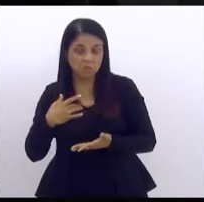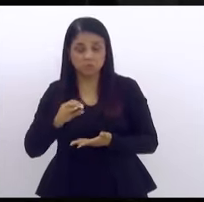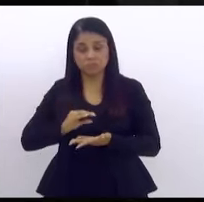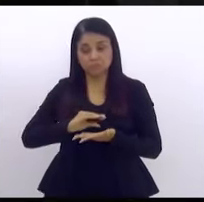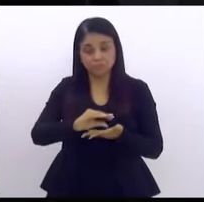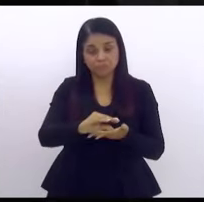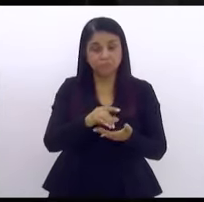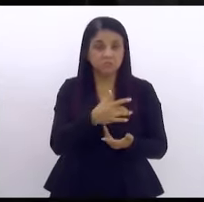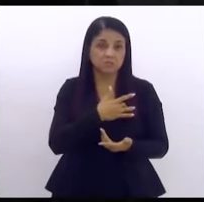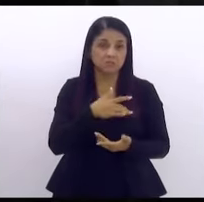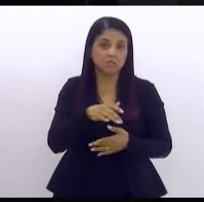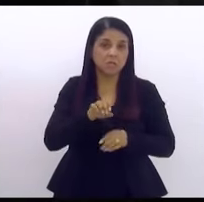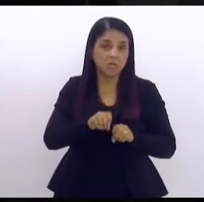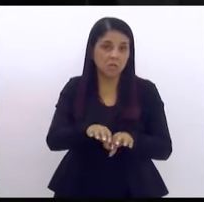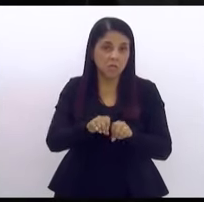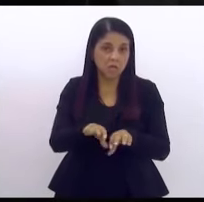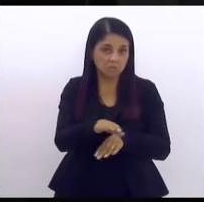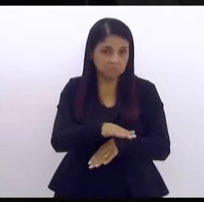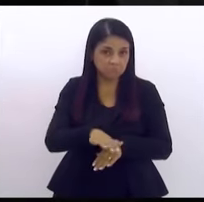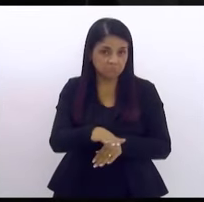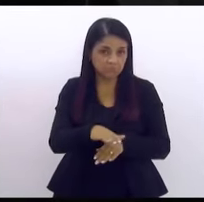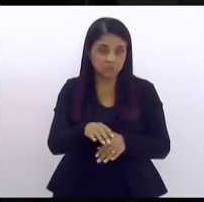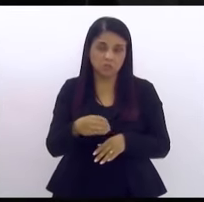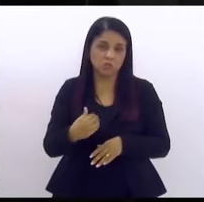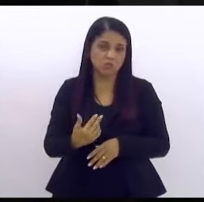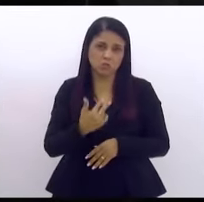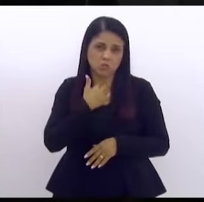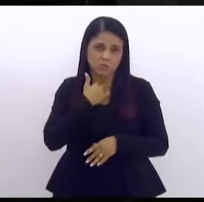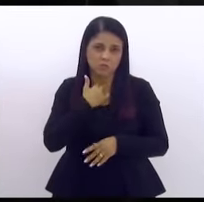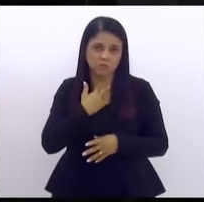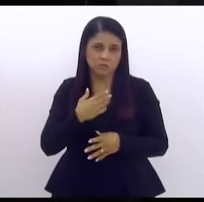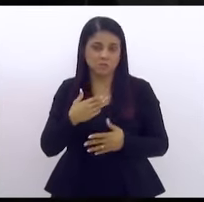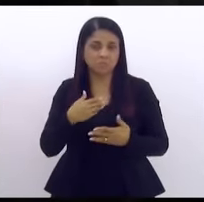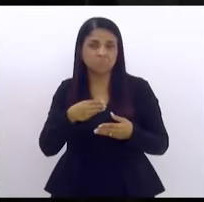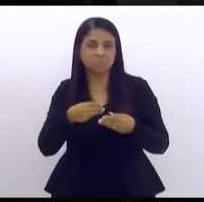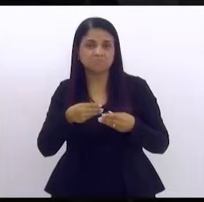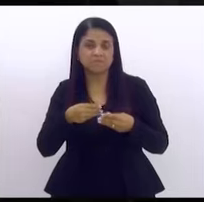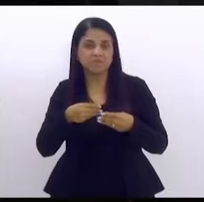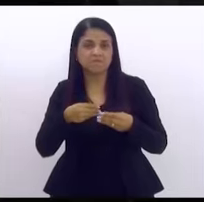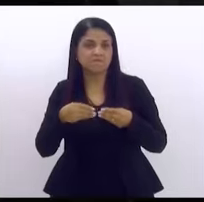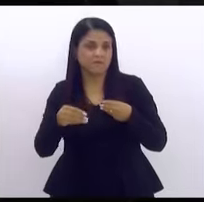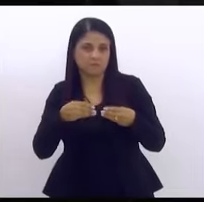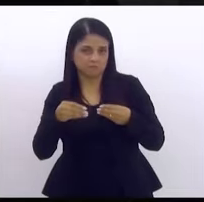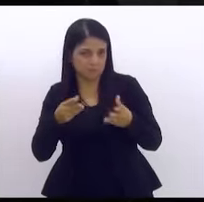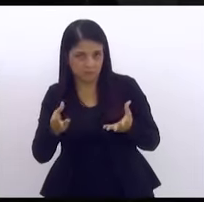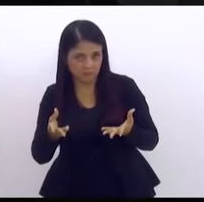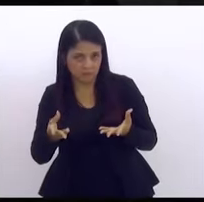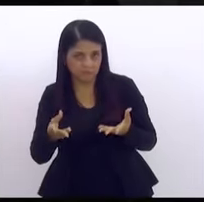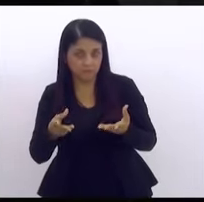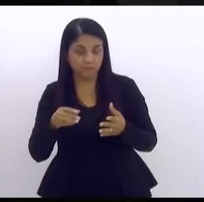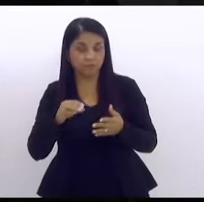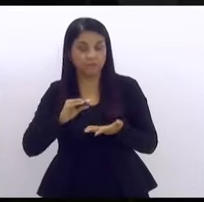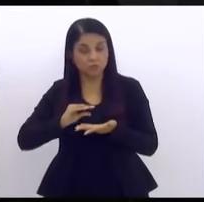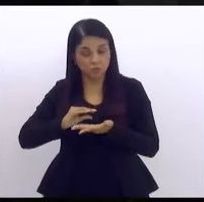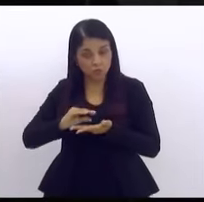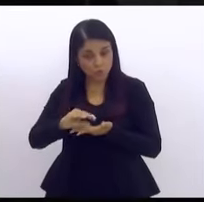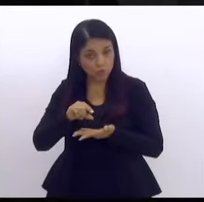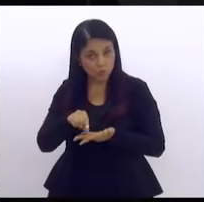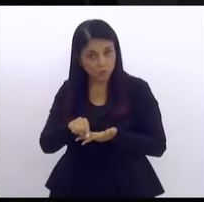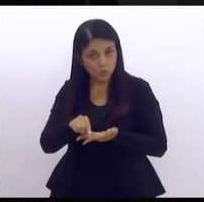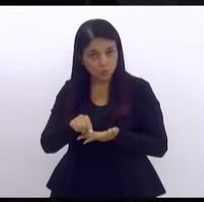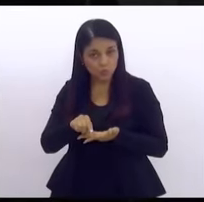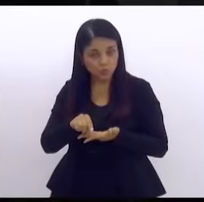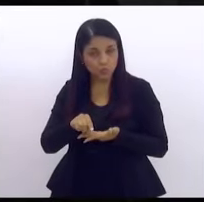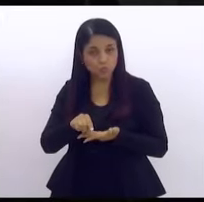educação. E isso não pode ser banalizado, porque esses recursos hoje